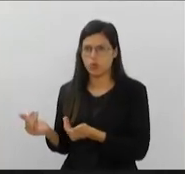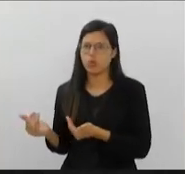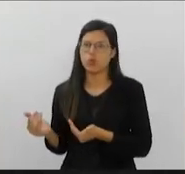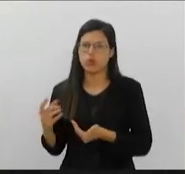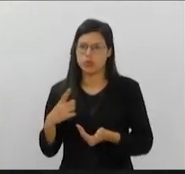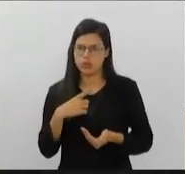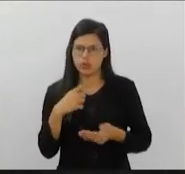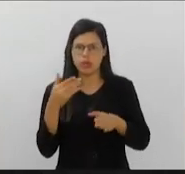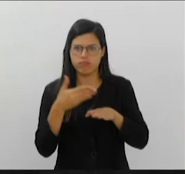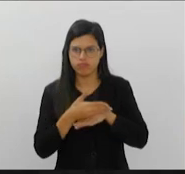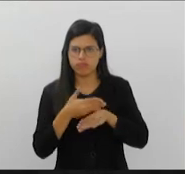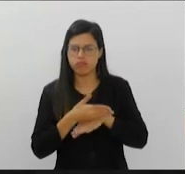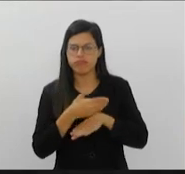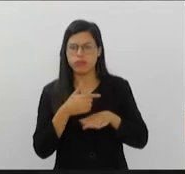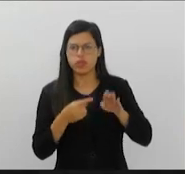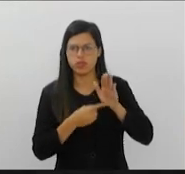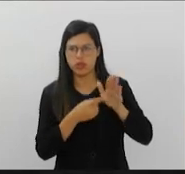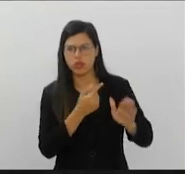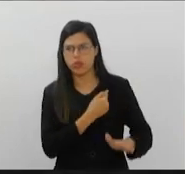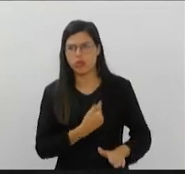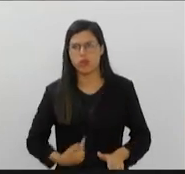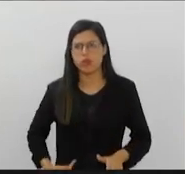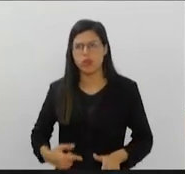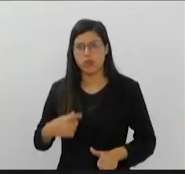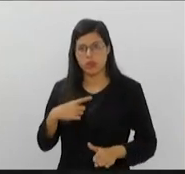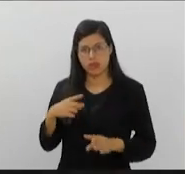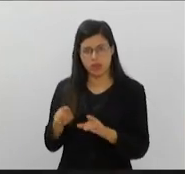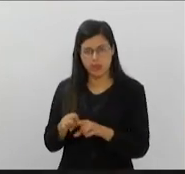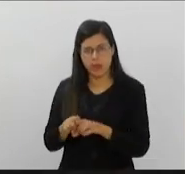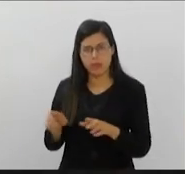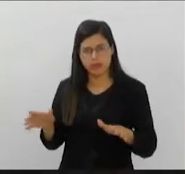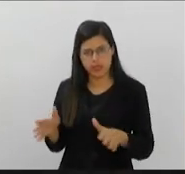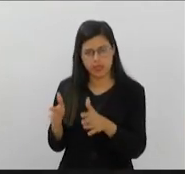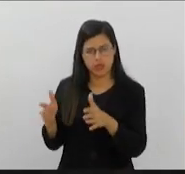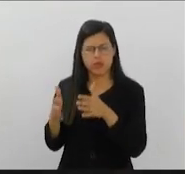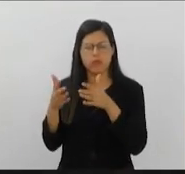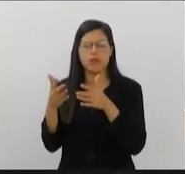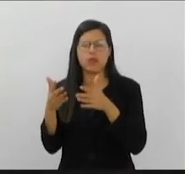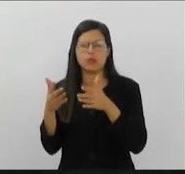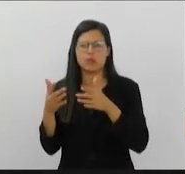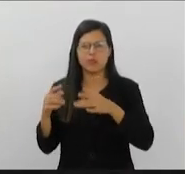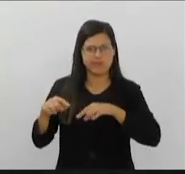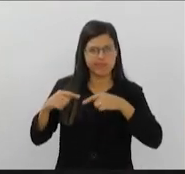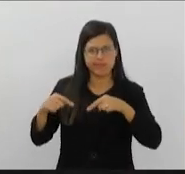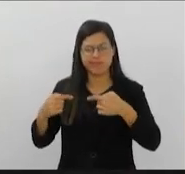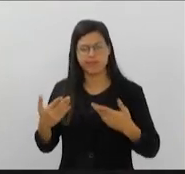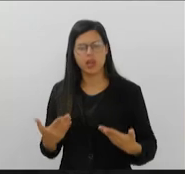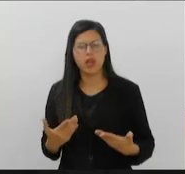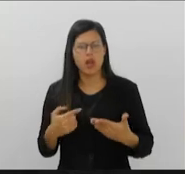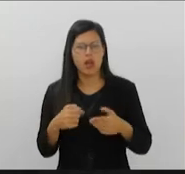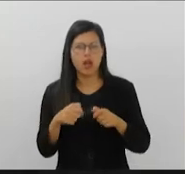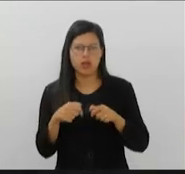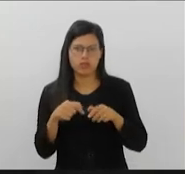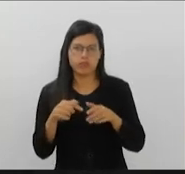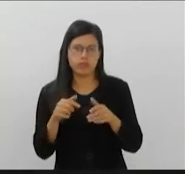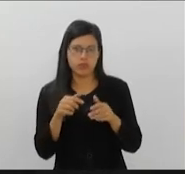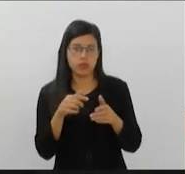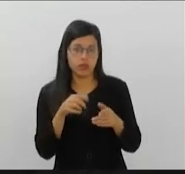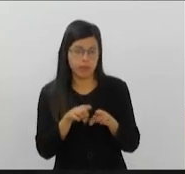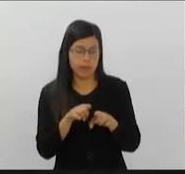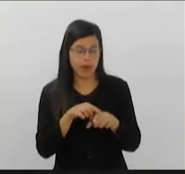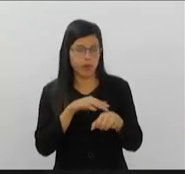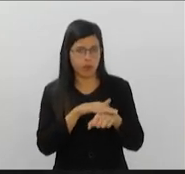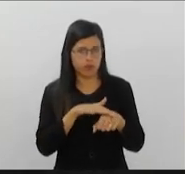tem me provocado também para falar junto ao governador. E nesse período que eu assumi a secretaria, no início